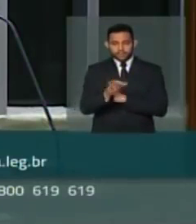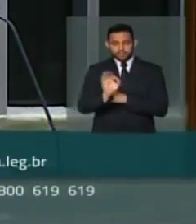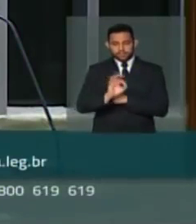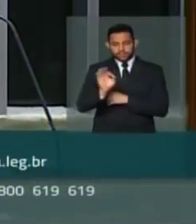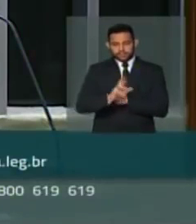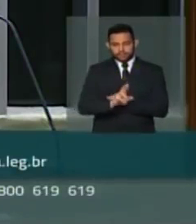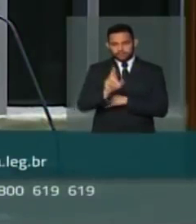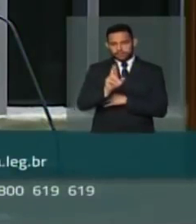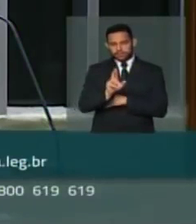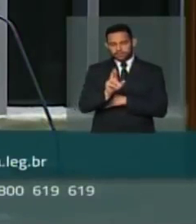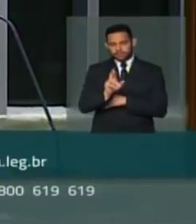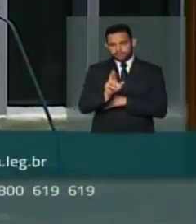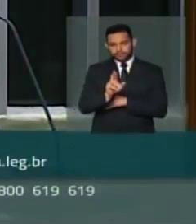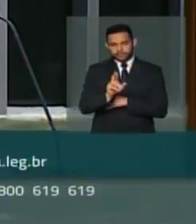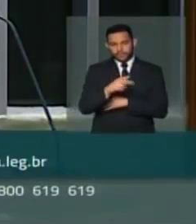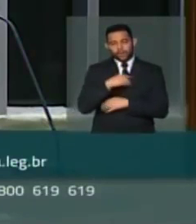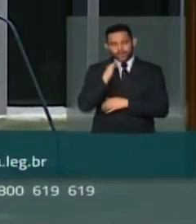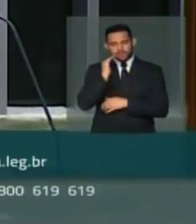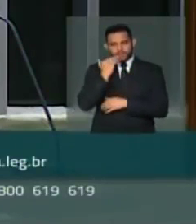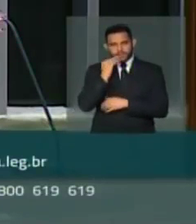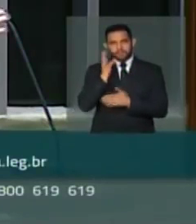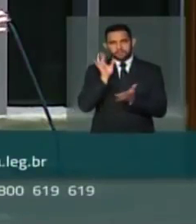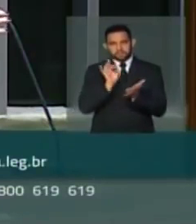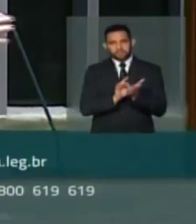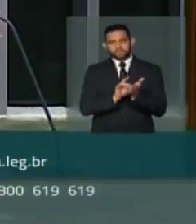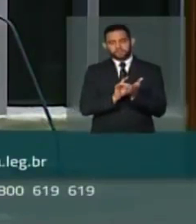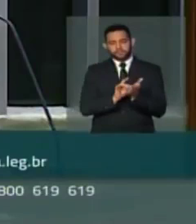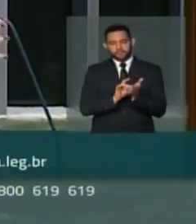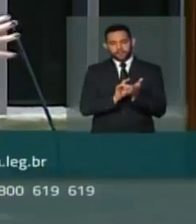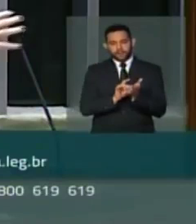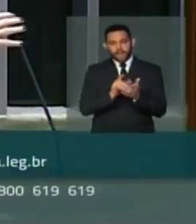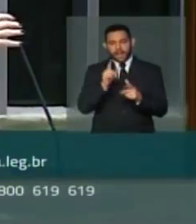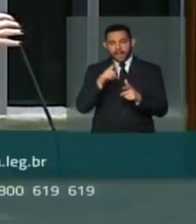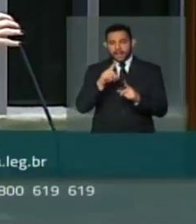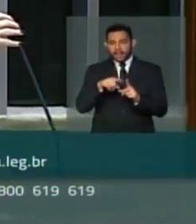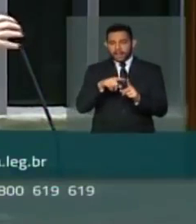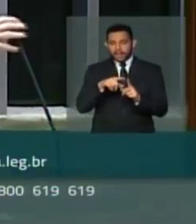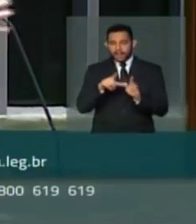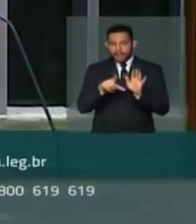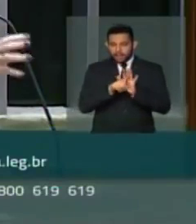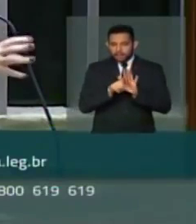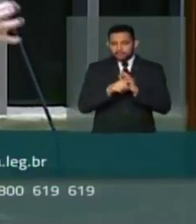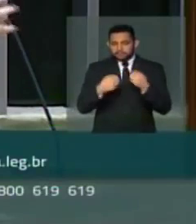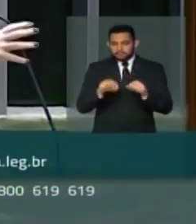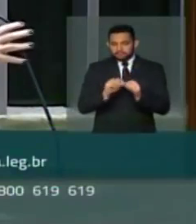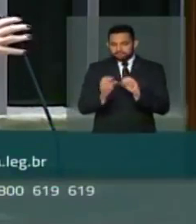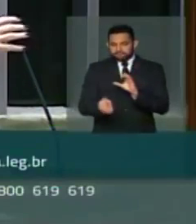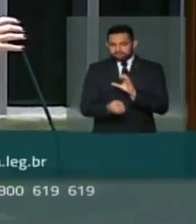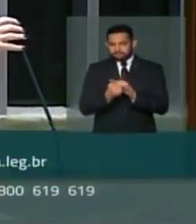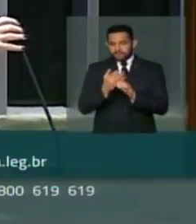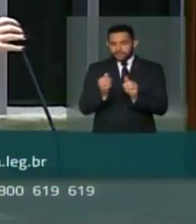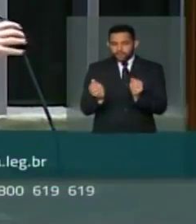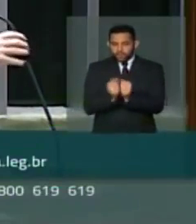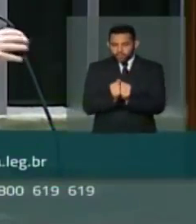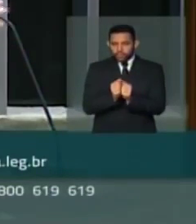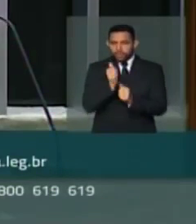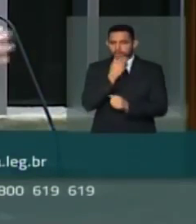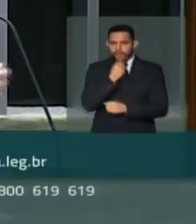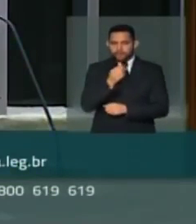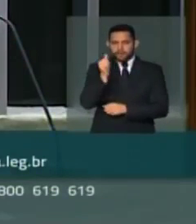da representação. Entendemos sim que as leis devem ser feitas pelo conjunto de homens e